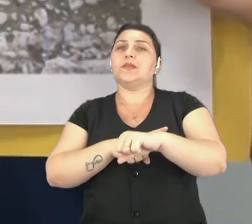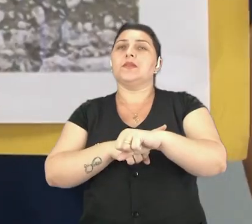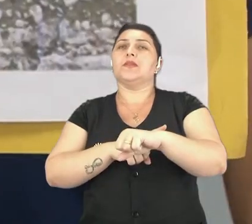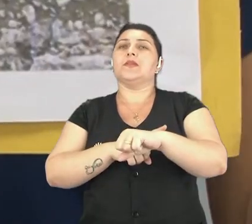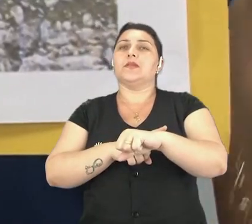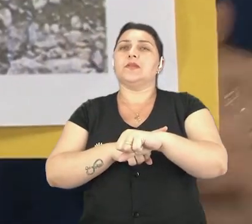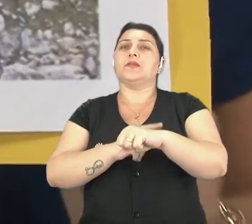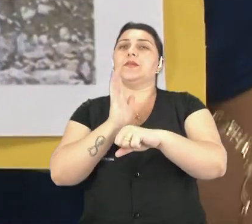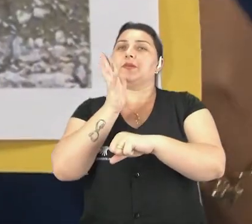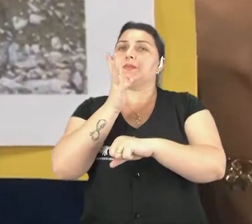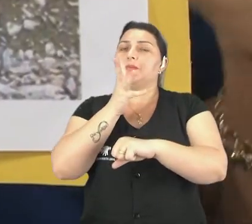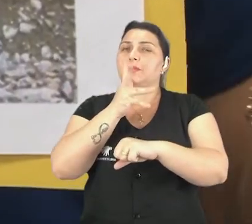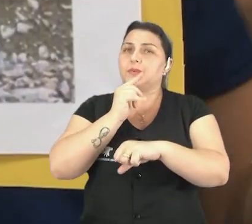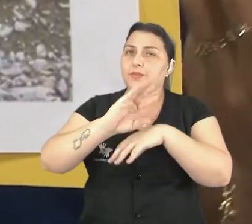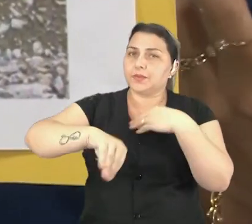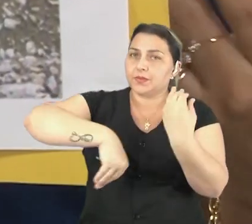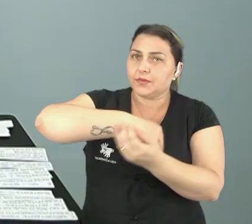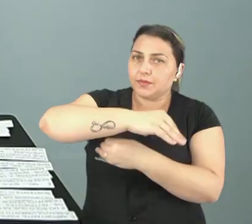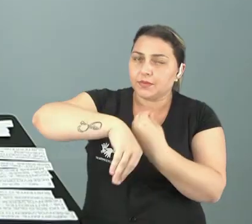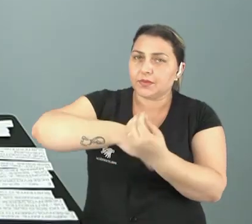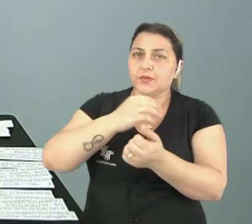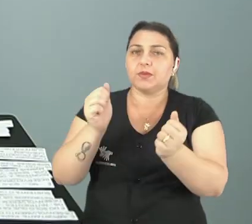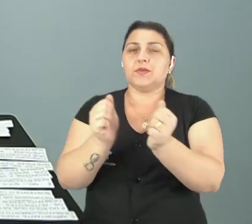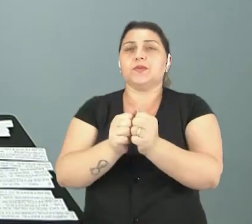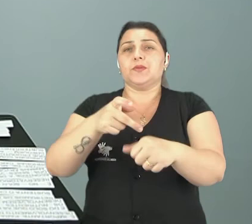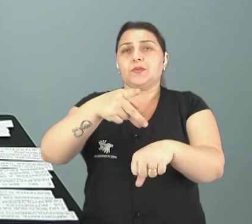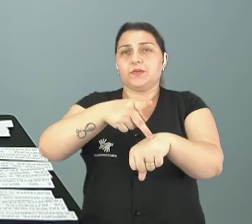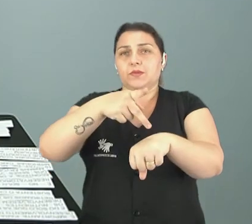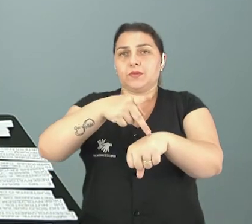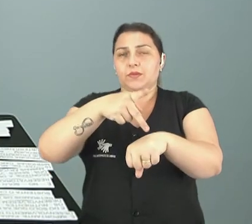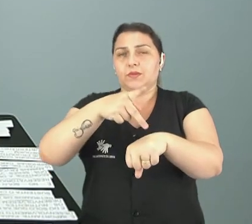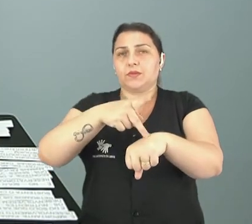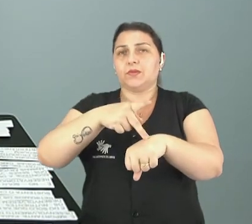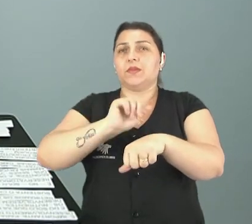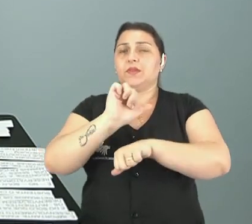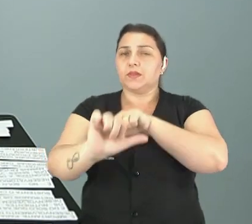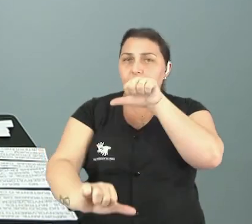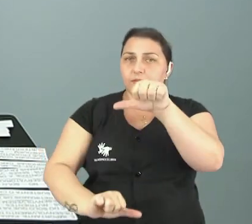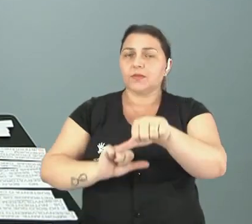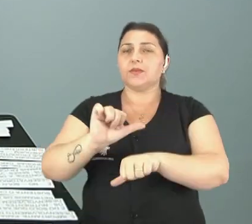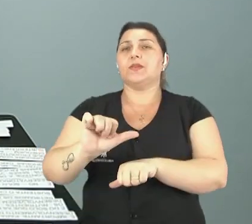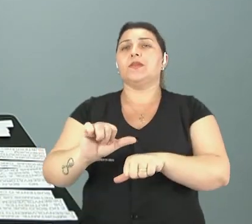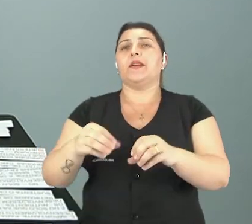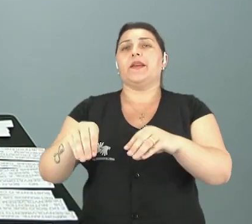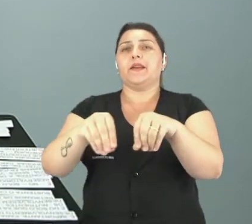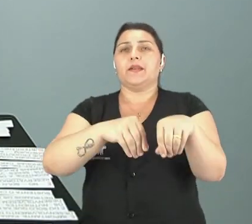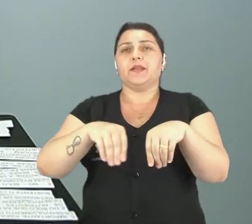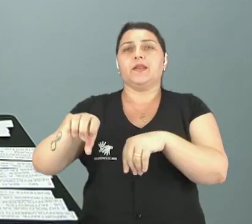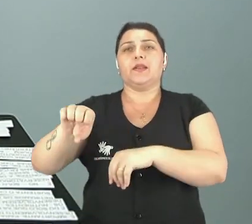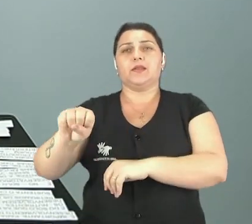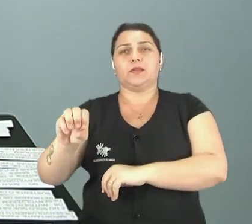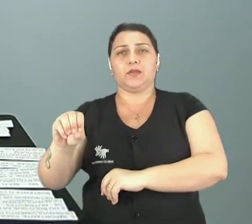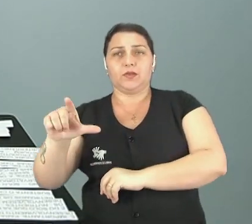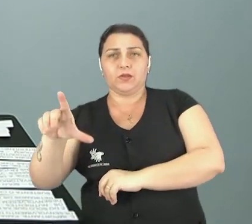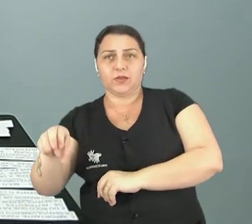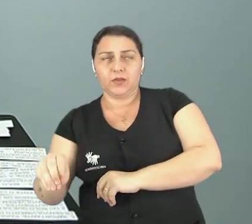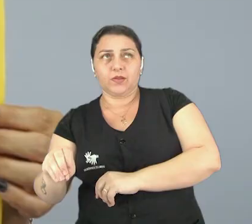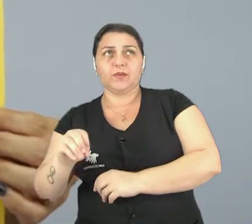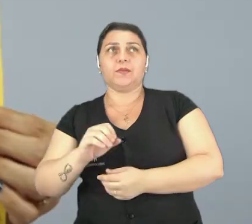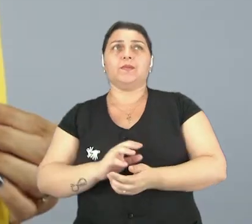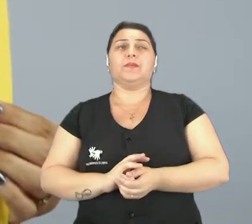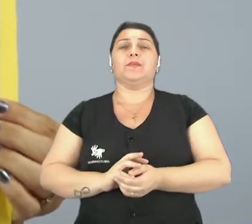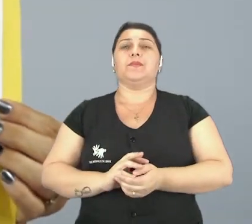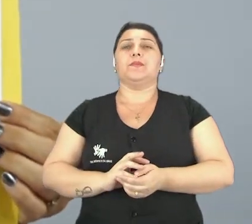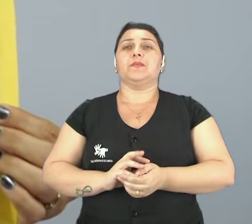essa decomposição toda vai se misturando junto com a rocha e vai se transformando em solo. Isso